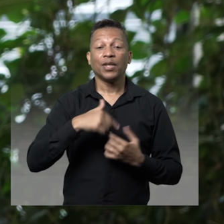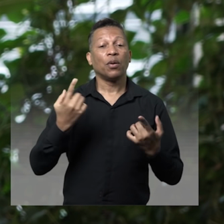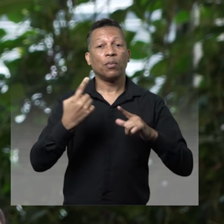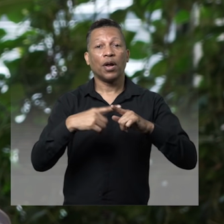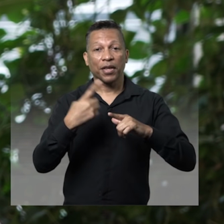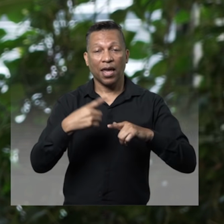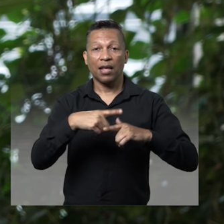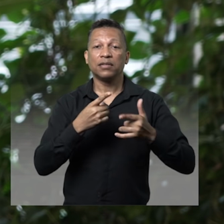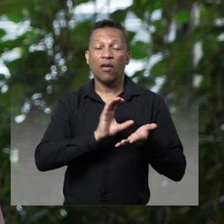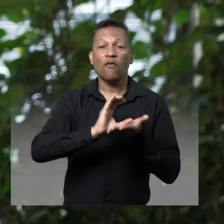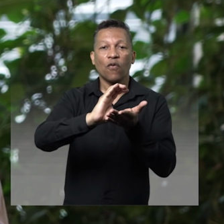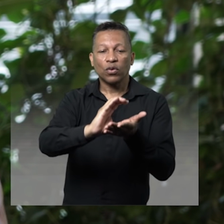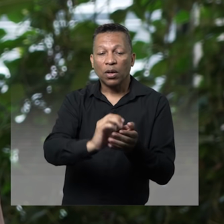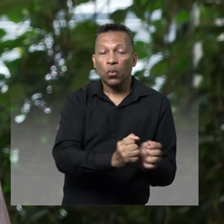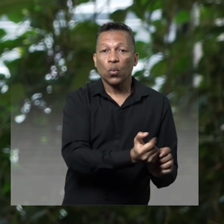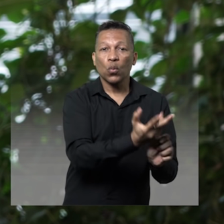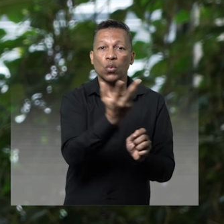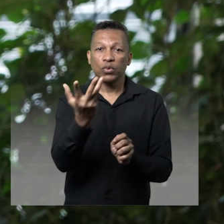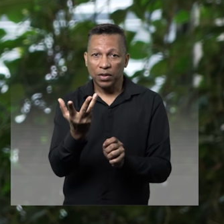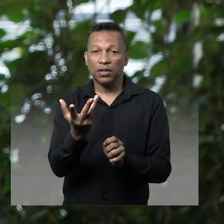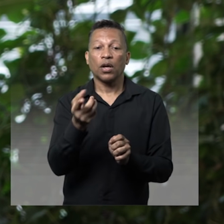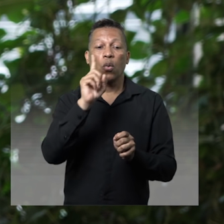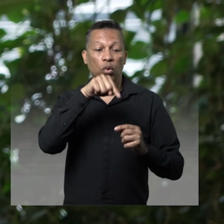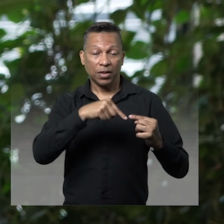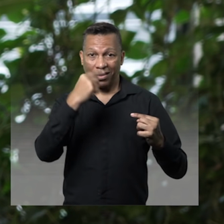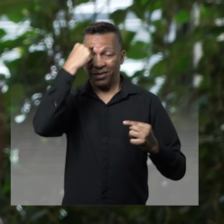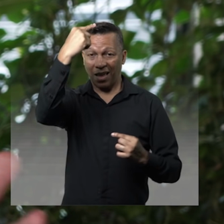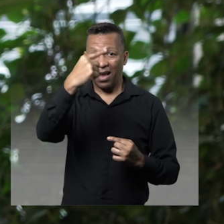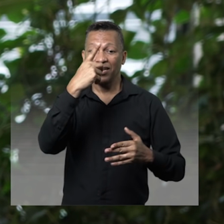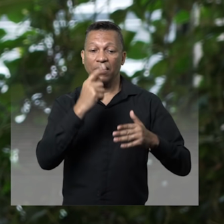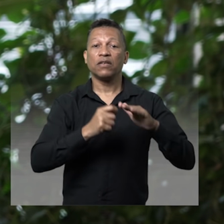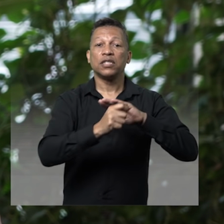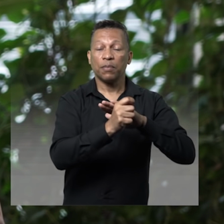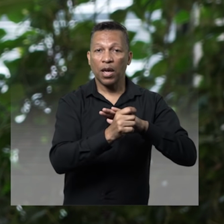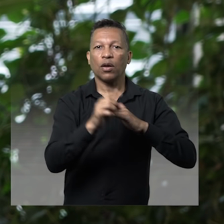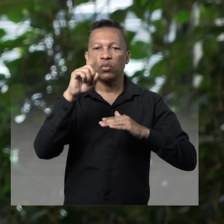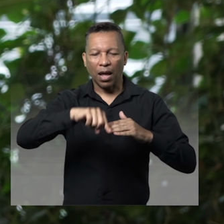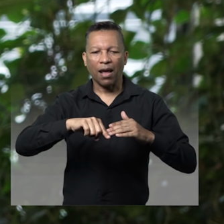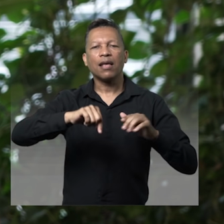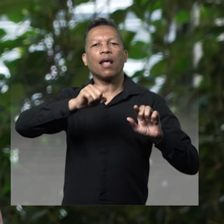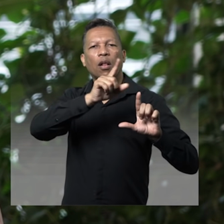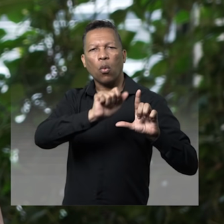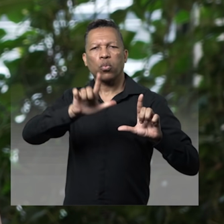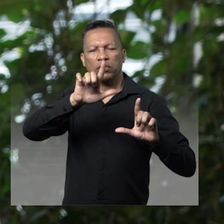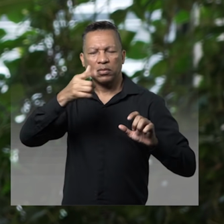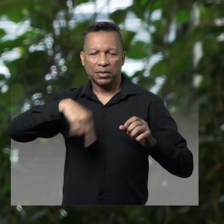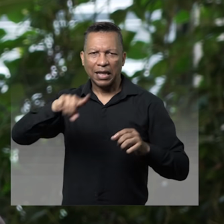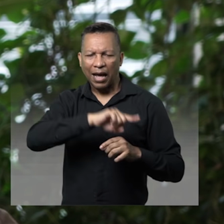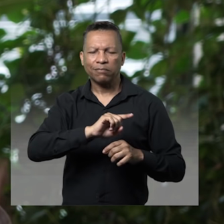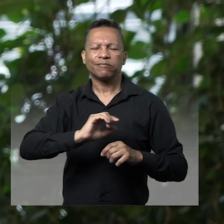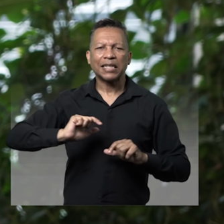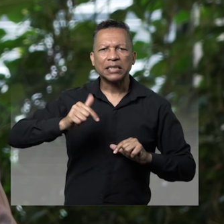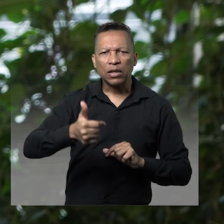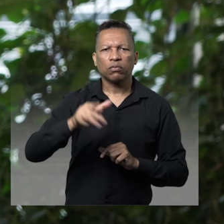esse fundo é um quantitativo, onde a tese de investimento se baseia em algoritmos, para buscar opções de investimento em